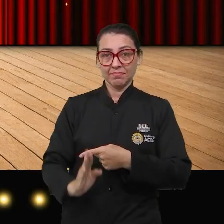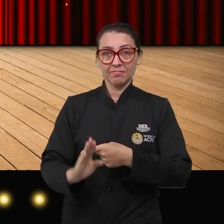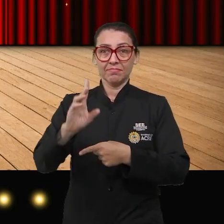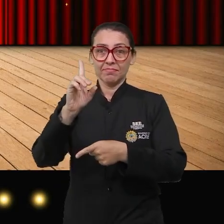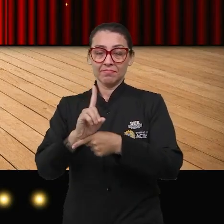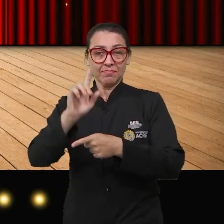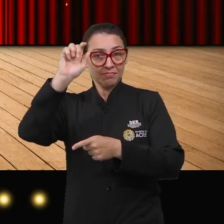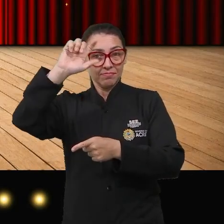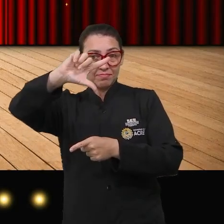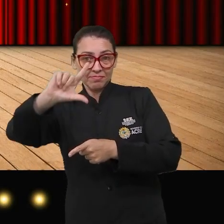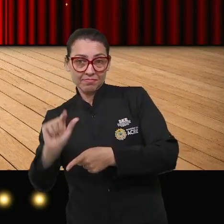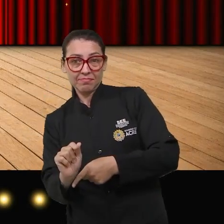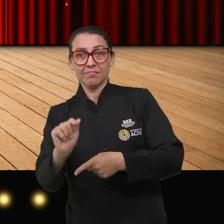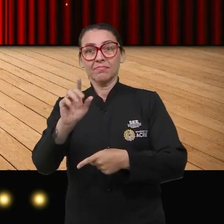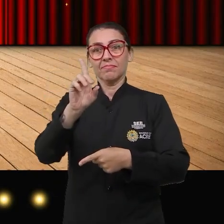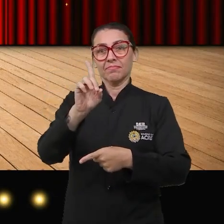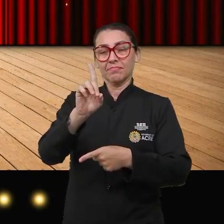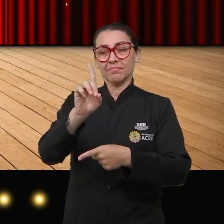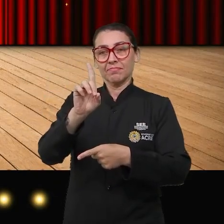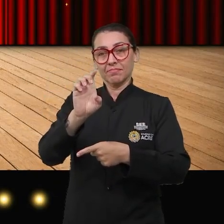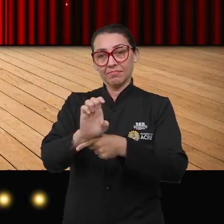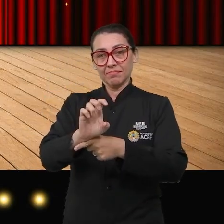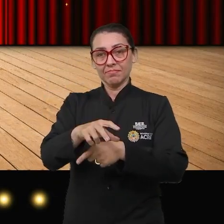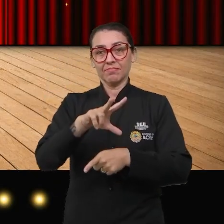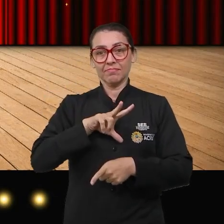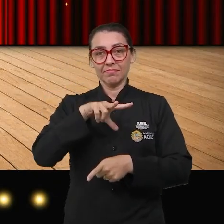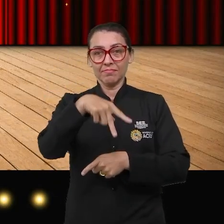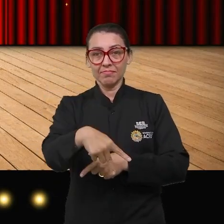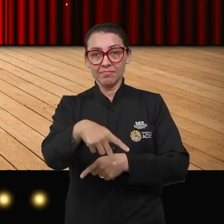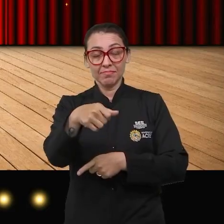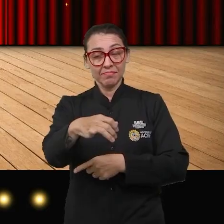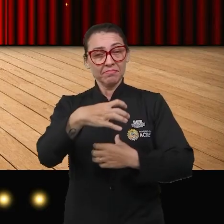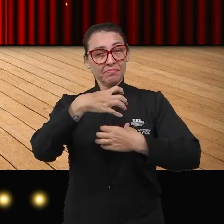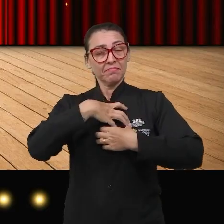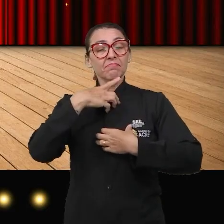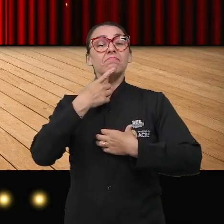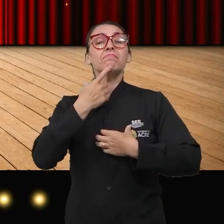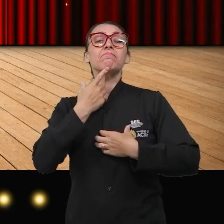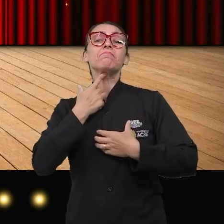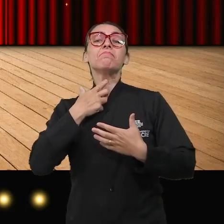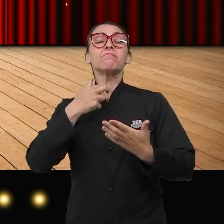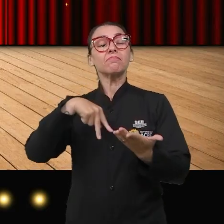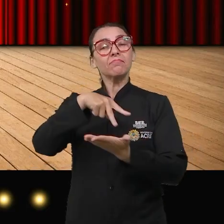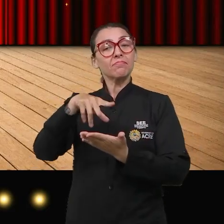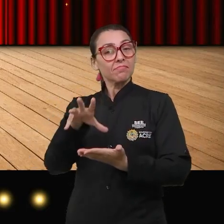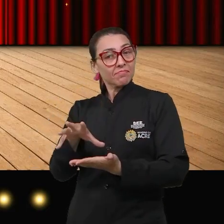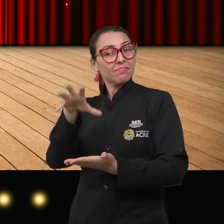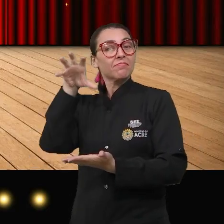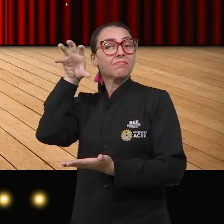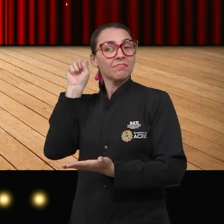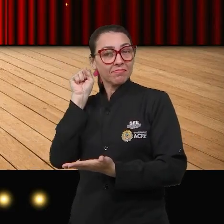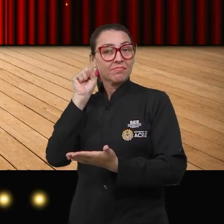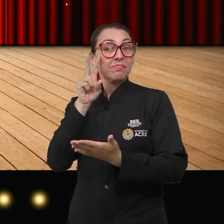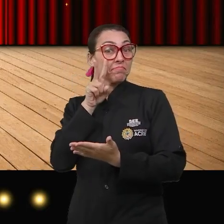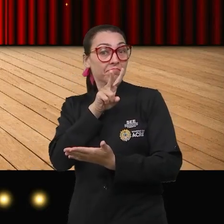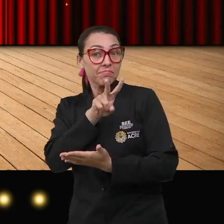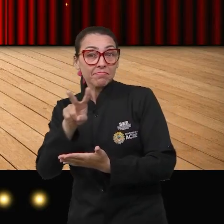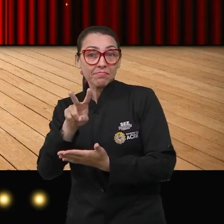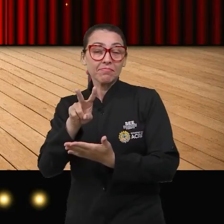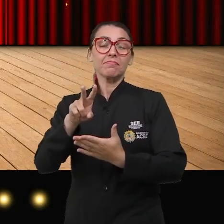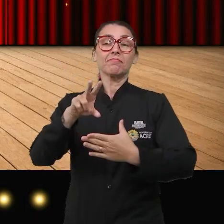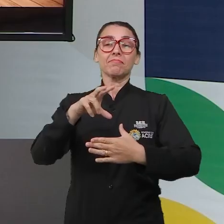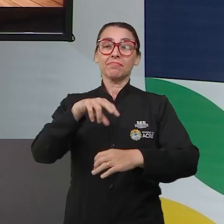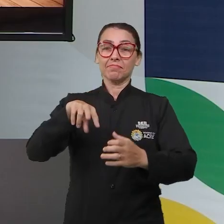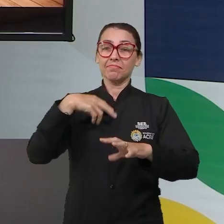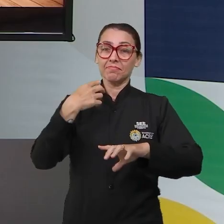Brasil, D, África e E, Portugal. Se você sentiu vontade de dançar quando você ouviu essa música, com